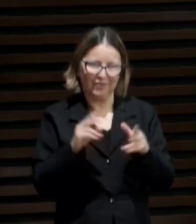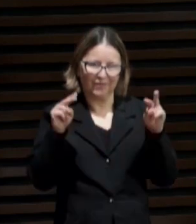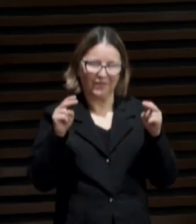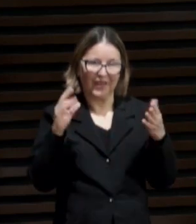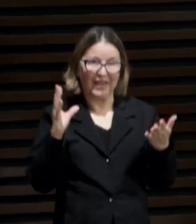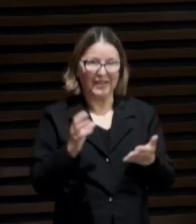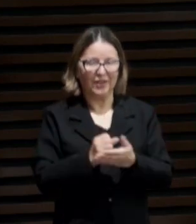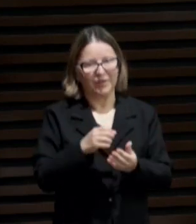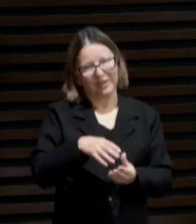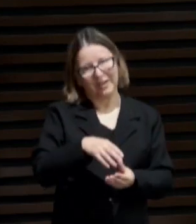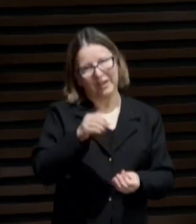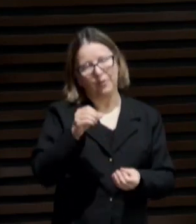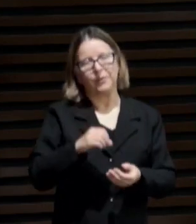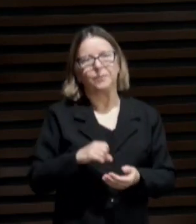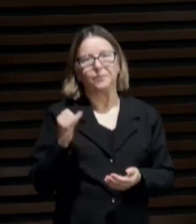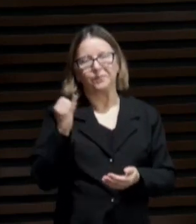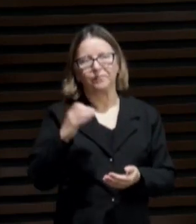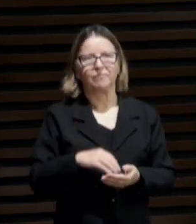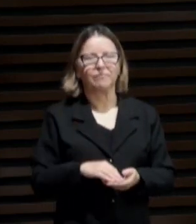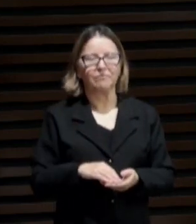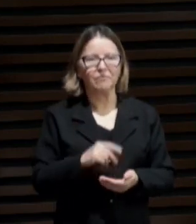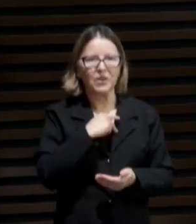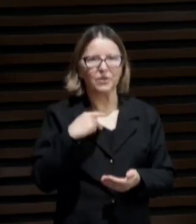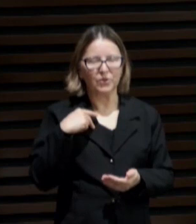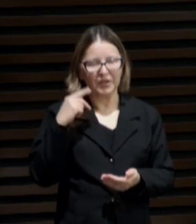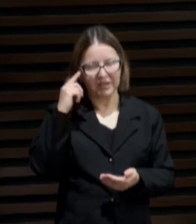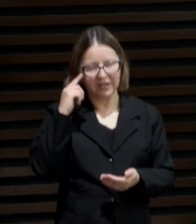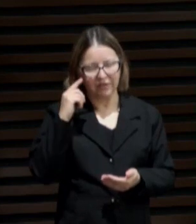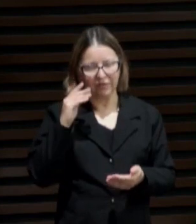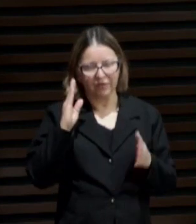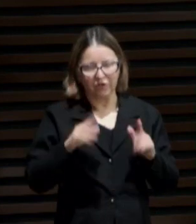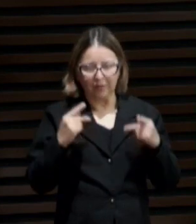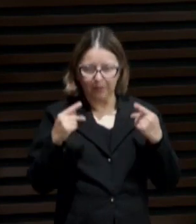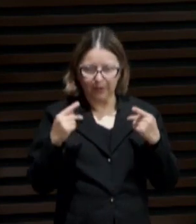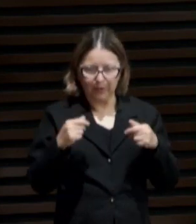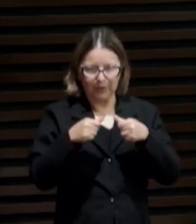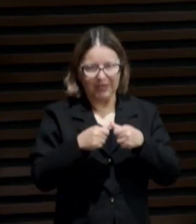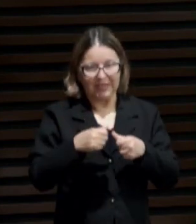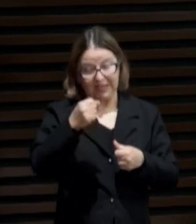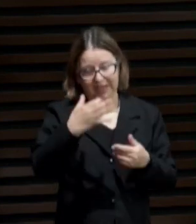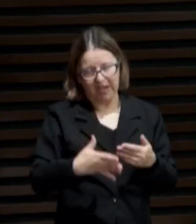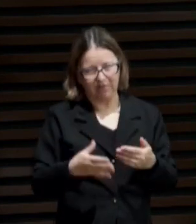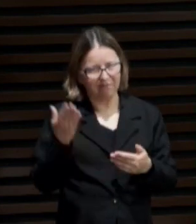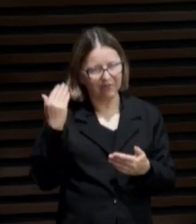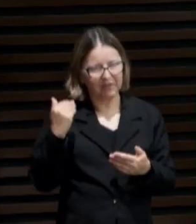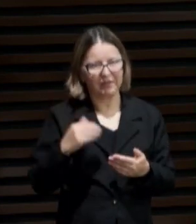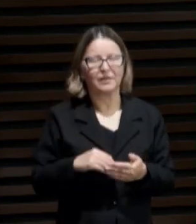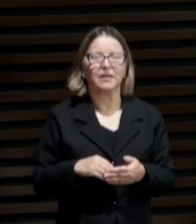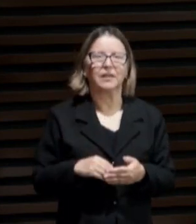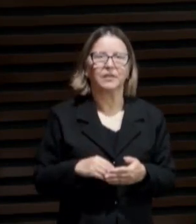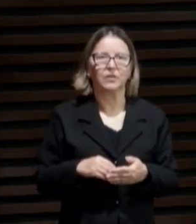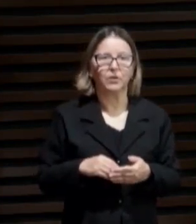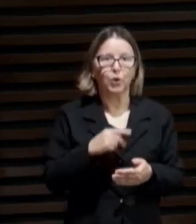livro. Pastor Glenn, quando pregou esse assunto aqui há muitos anos atrás na nossa comunidade, ele desceu no púlpito aqui,